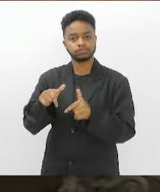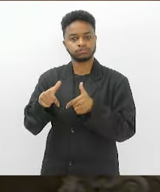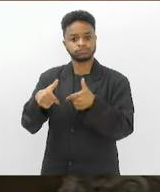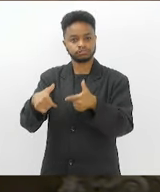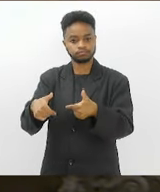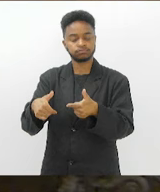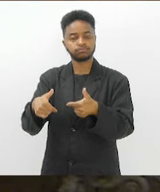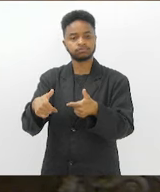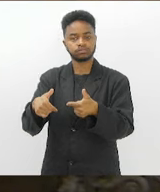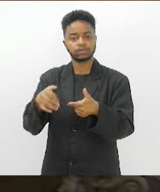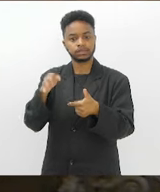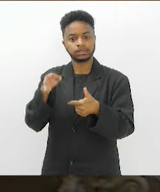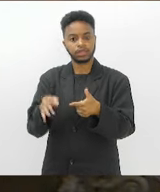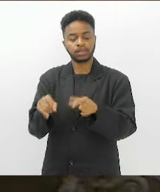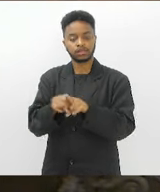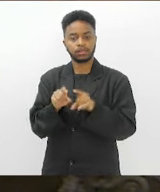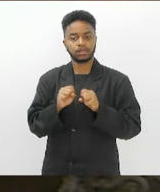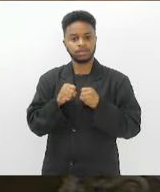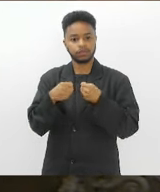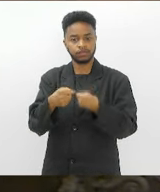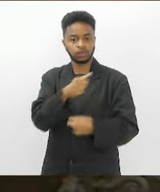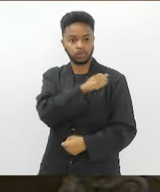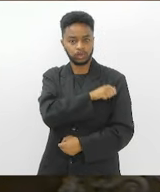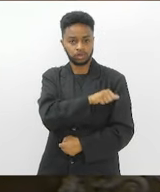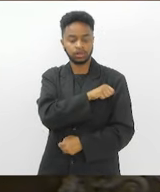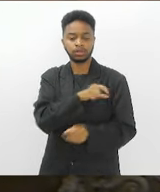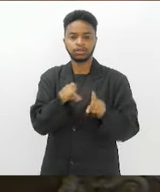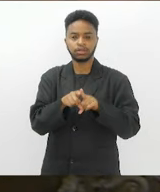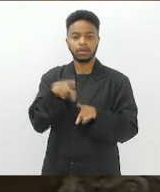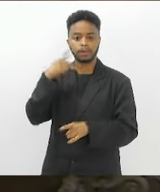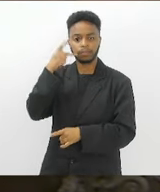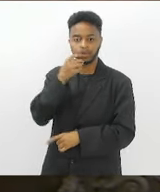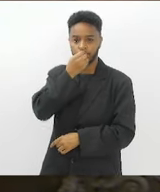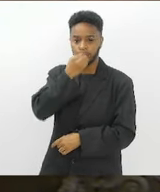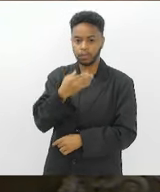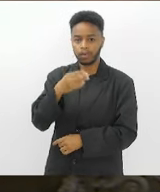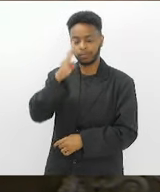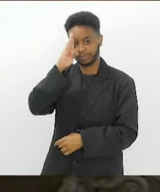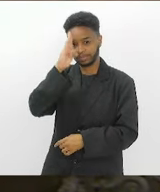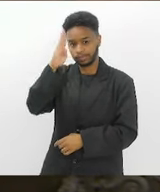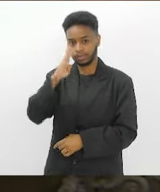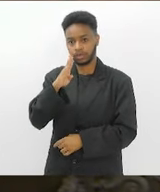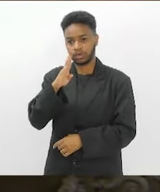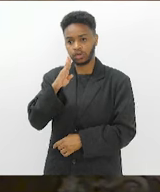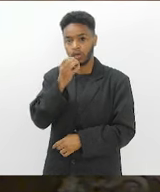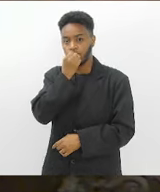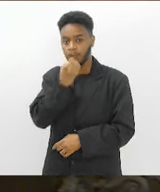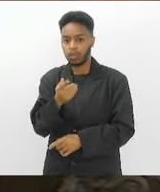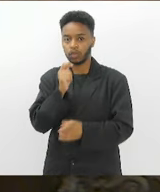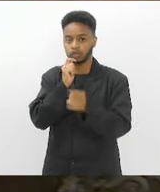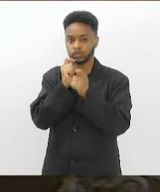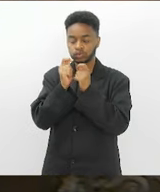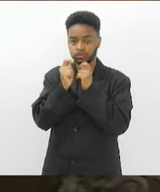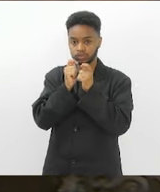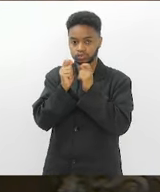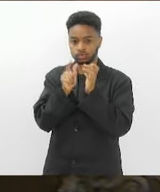de defender o Rio e a boa política e, sobretudo, o bom jornalismo. O Correio da Manhã